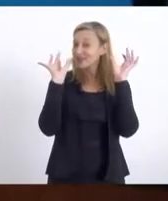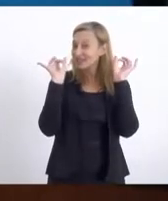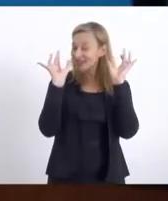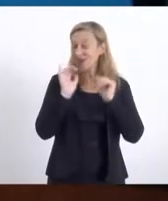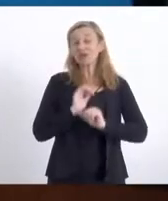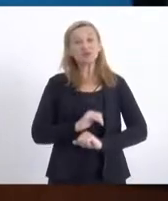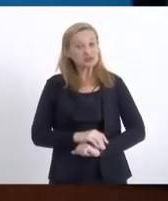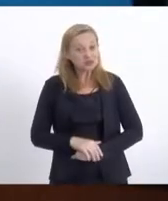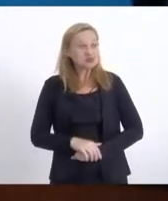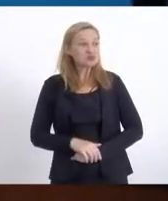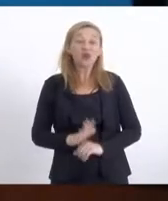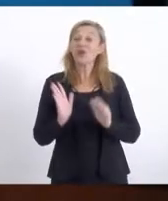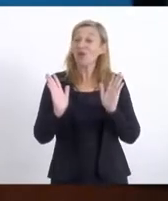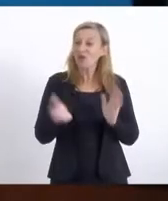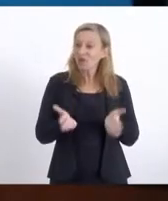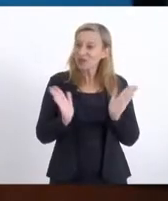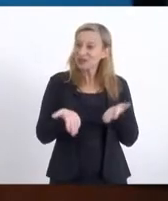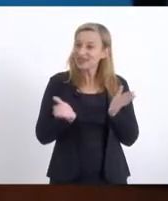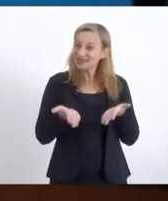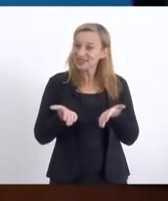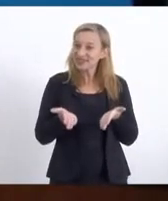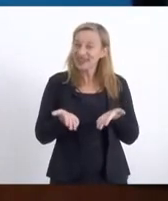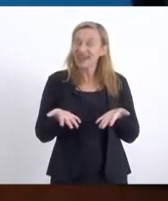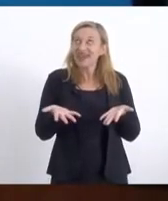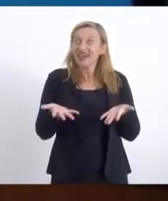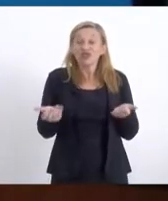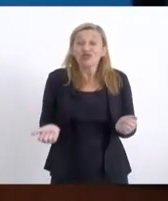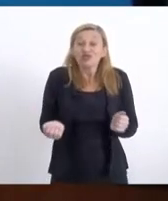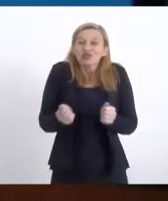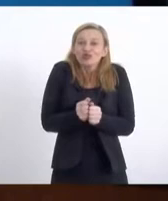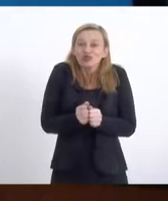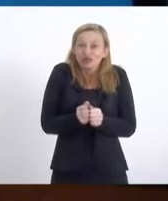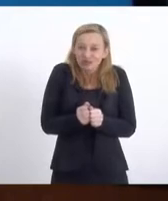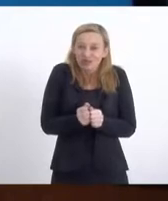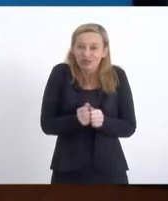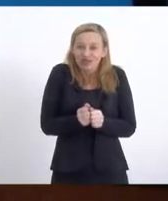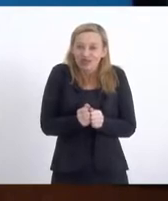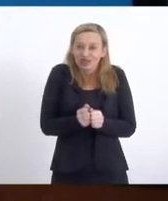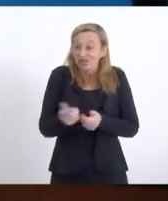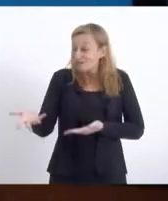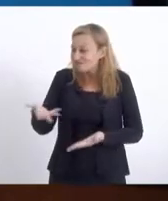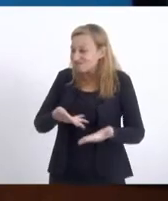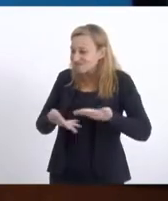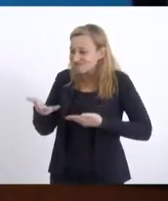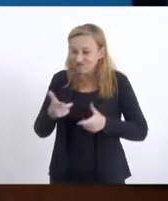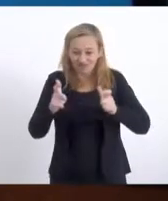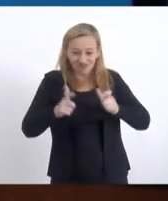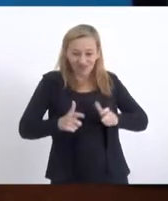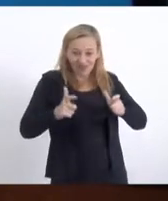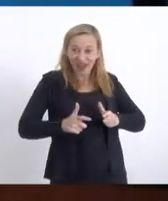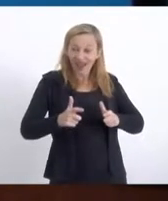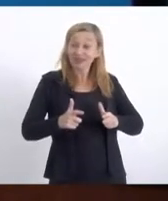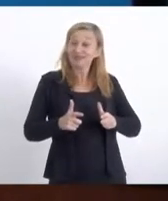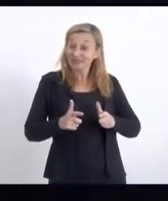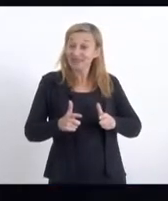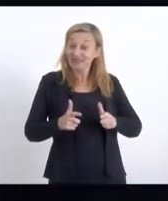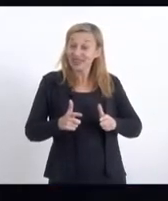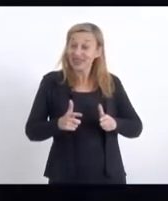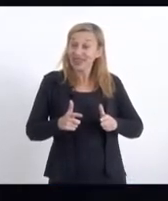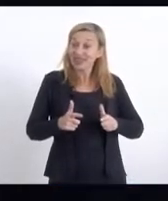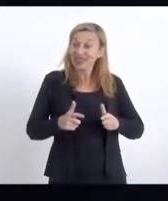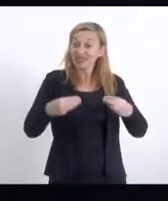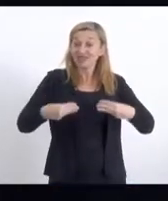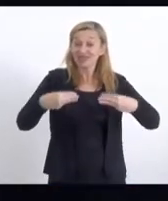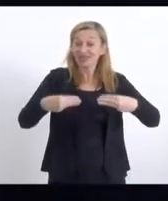né? Estamos hoje, junto com as parcerias local e do Ministério